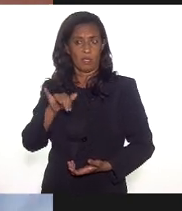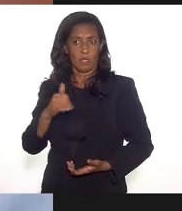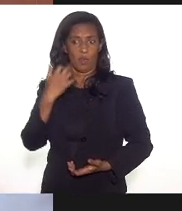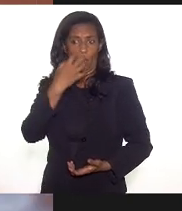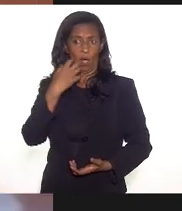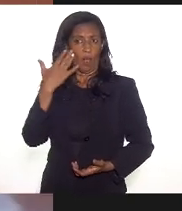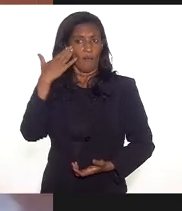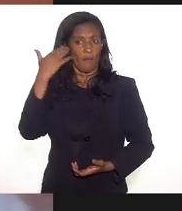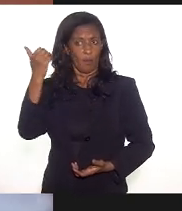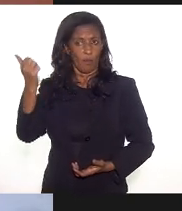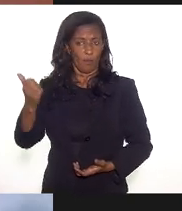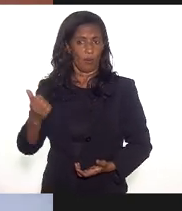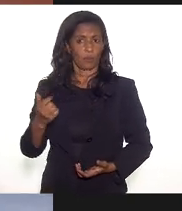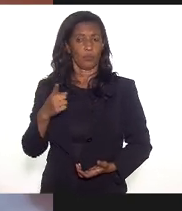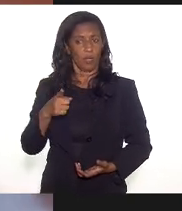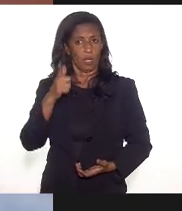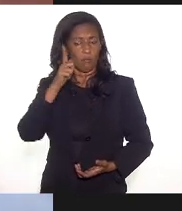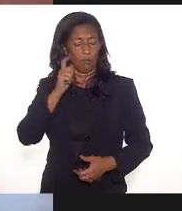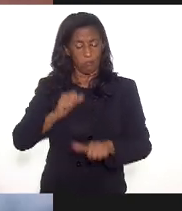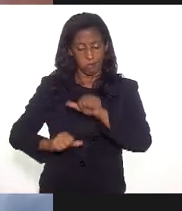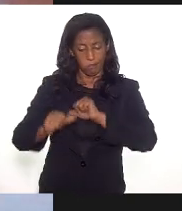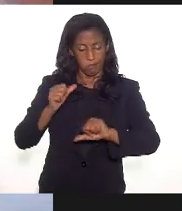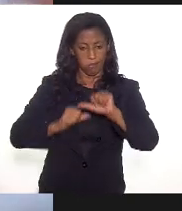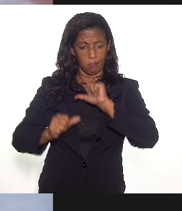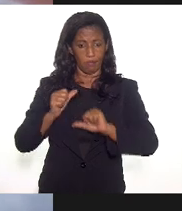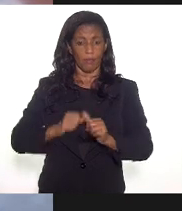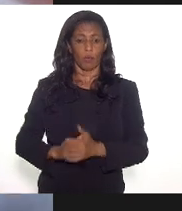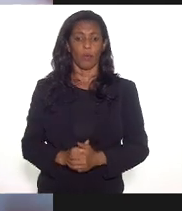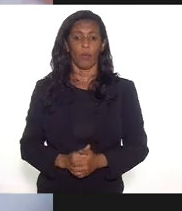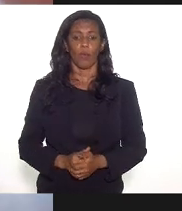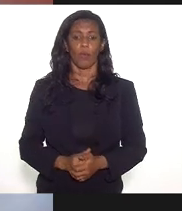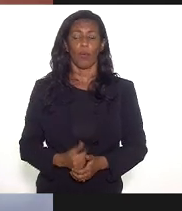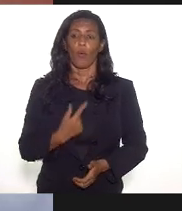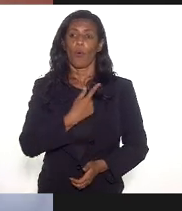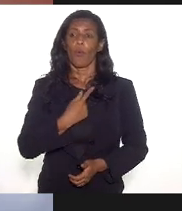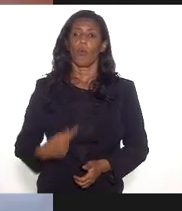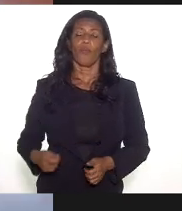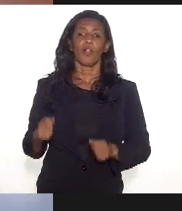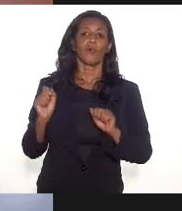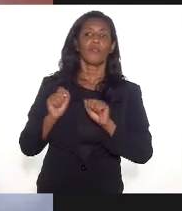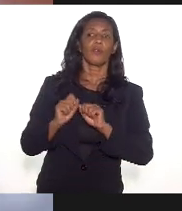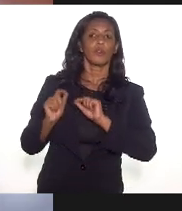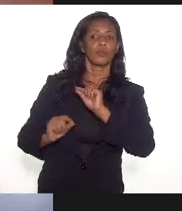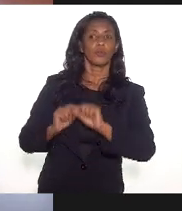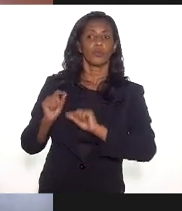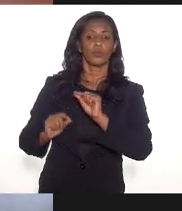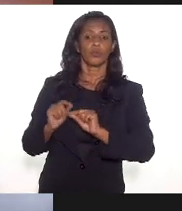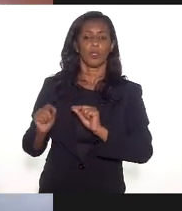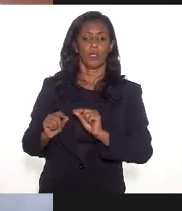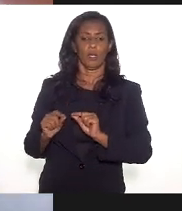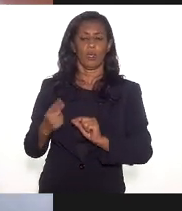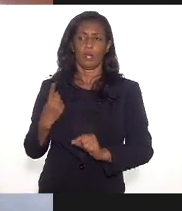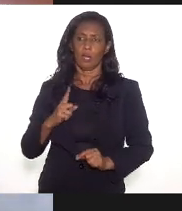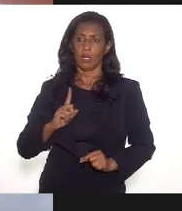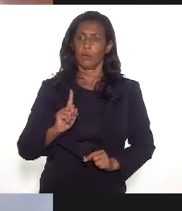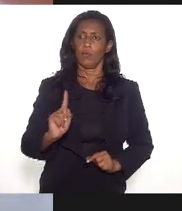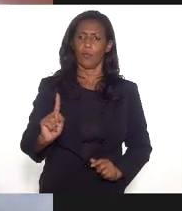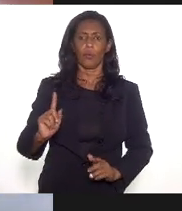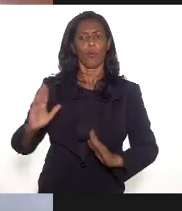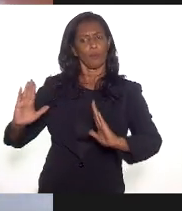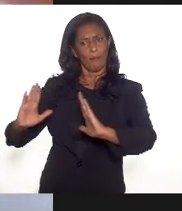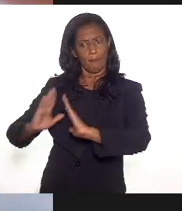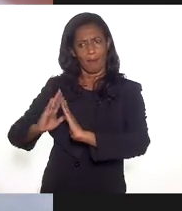foi recuperado. Ele foi recuperado aonde? O que o governo fez para recuperar o Vaguinho? Ele foi numa casa de